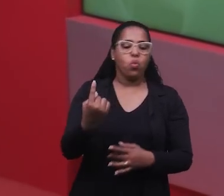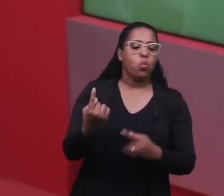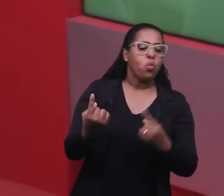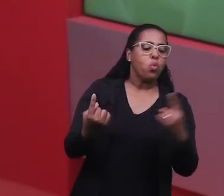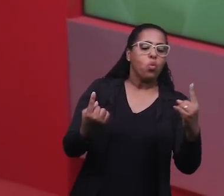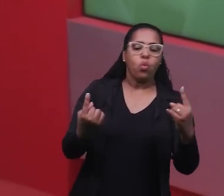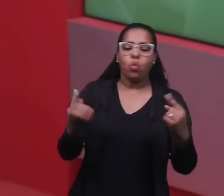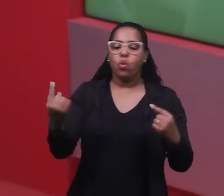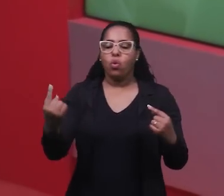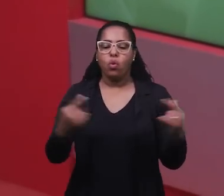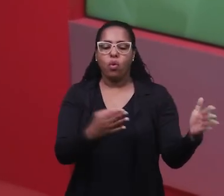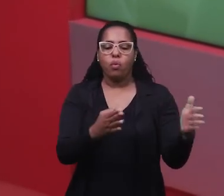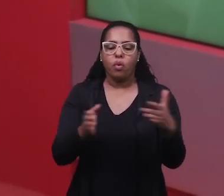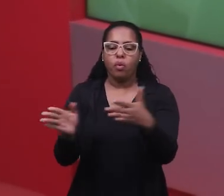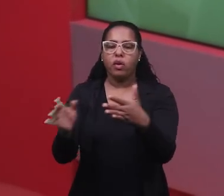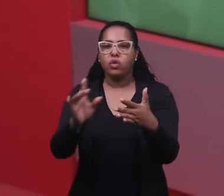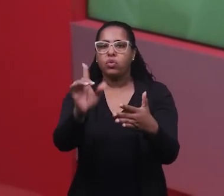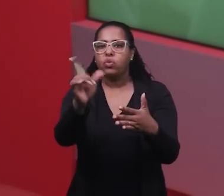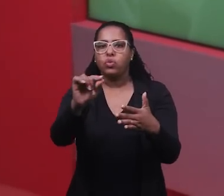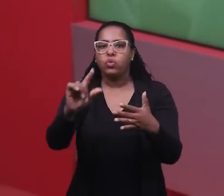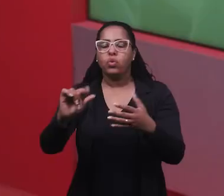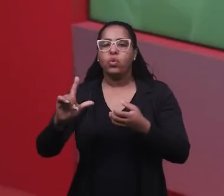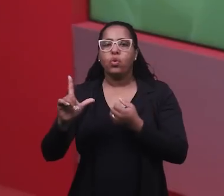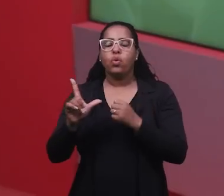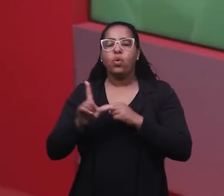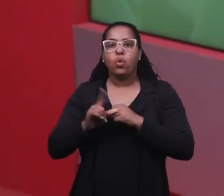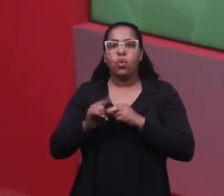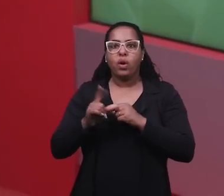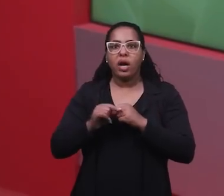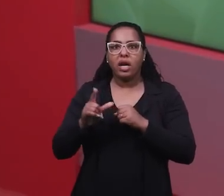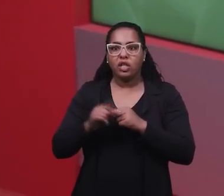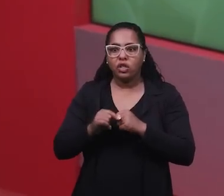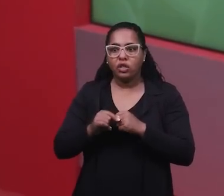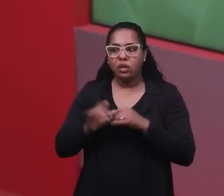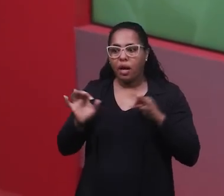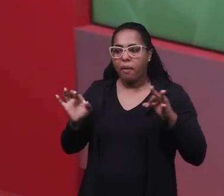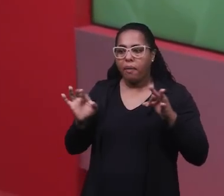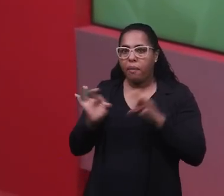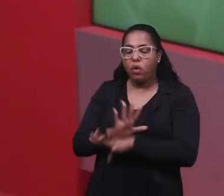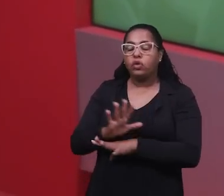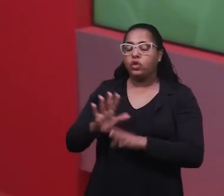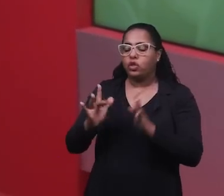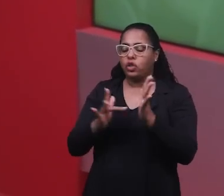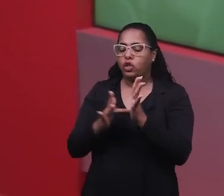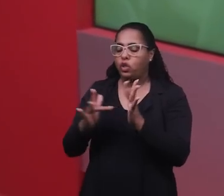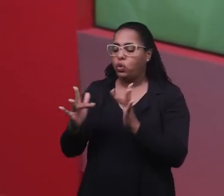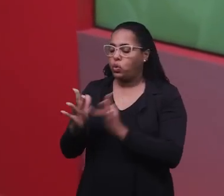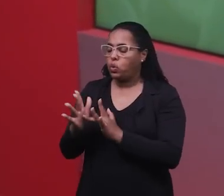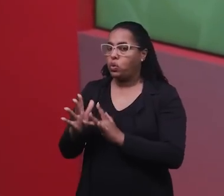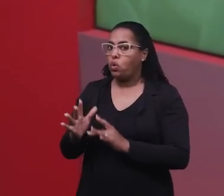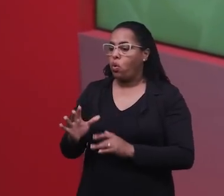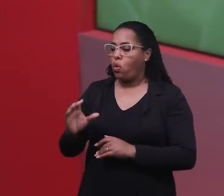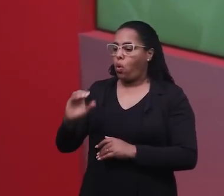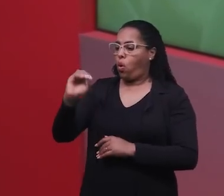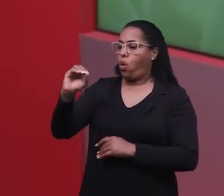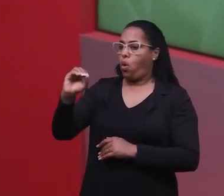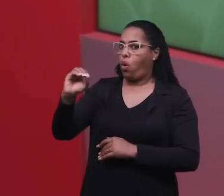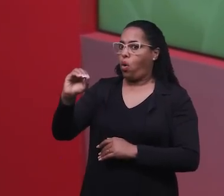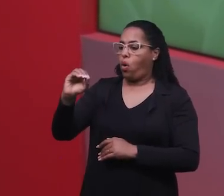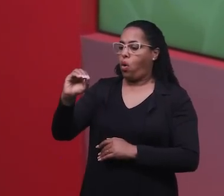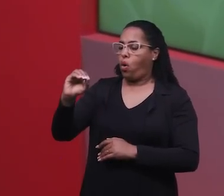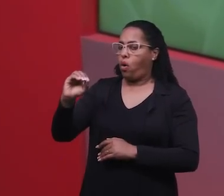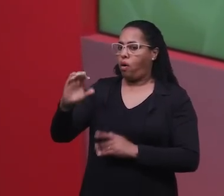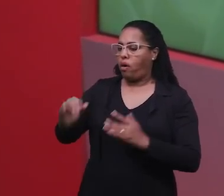dos caminhos. O artigo é definido. Então Jesus é